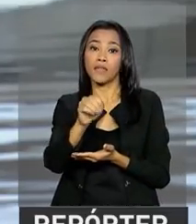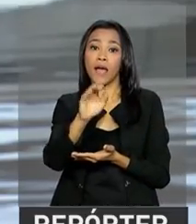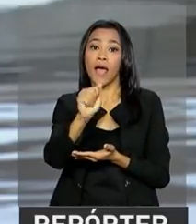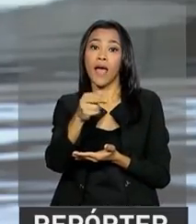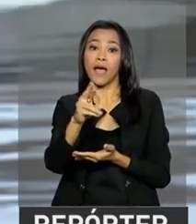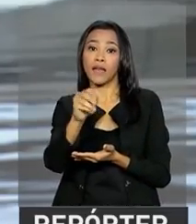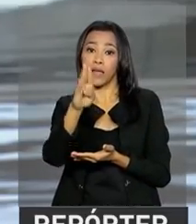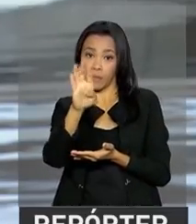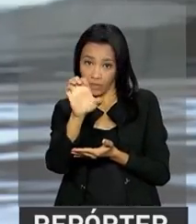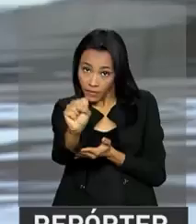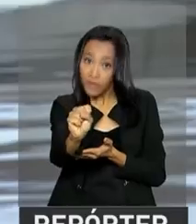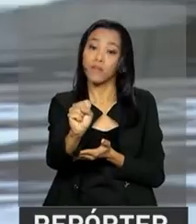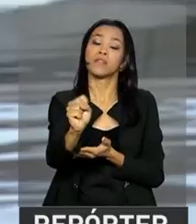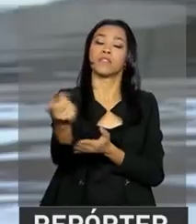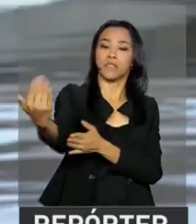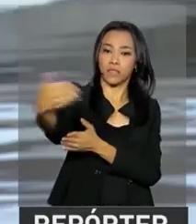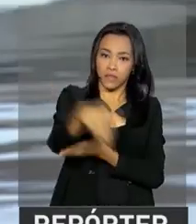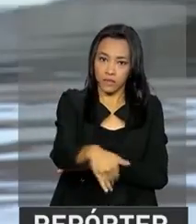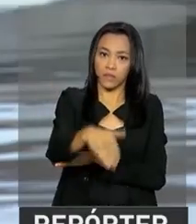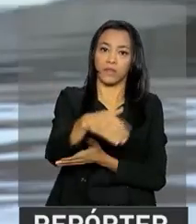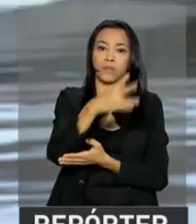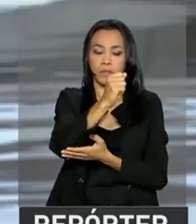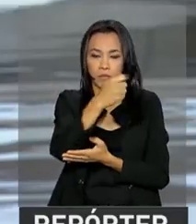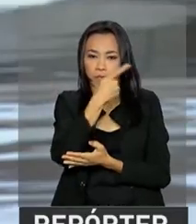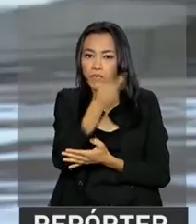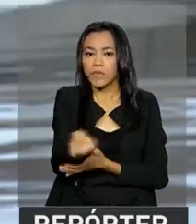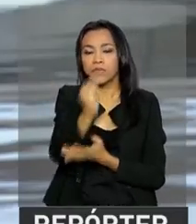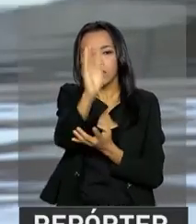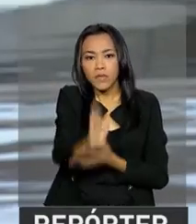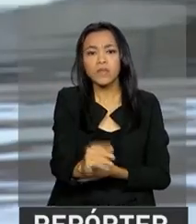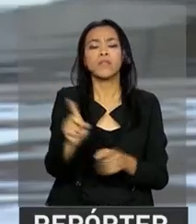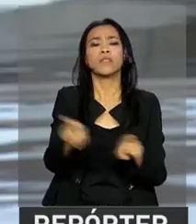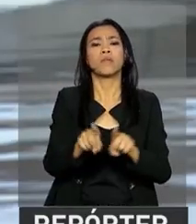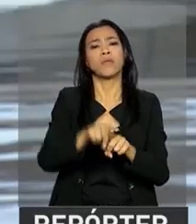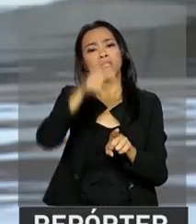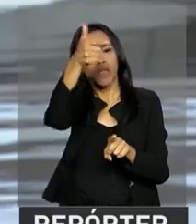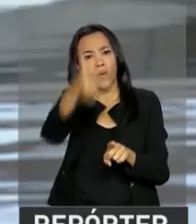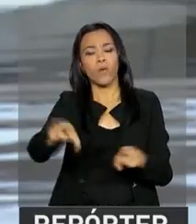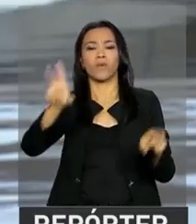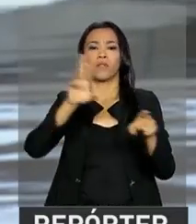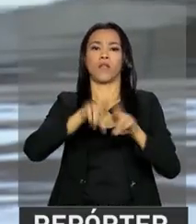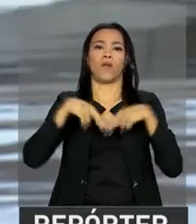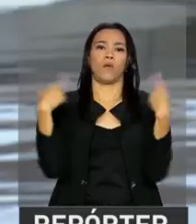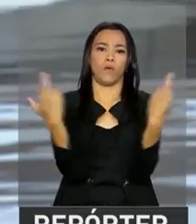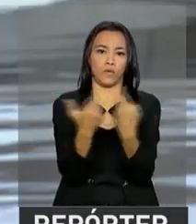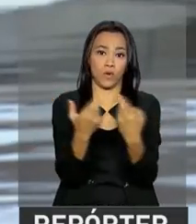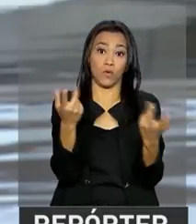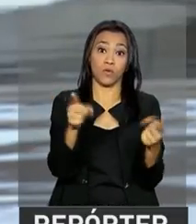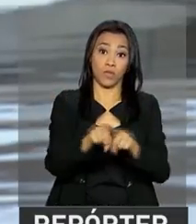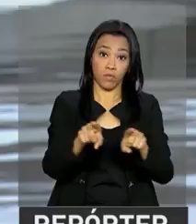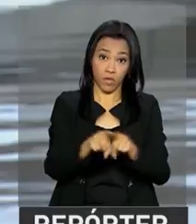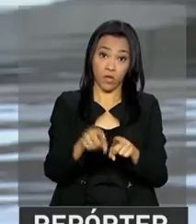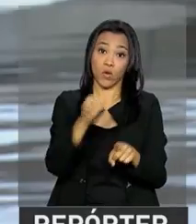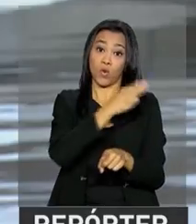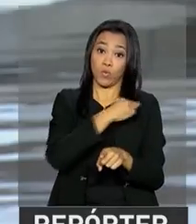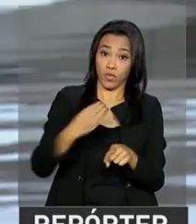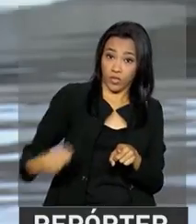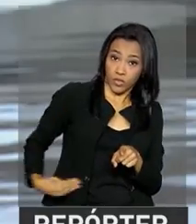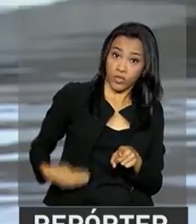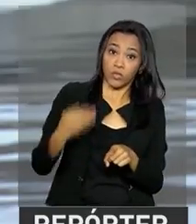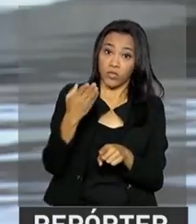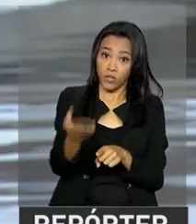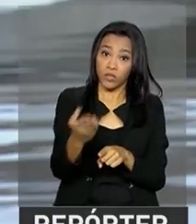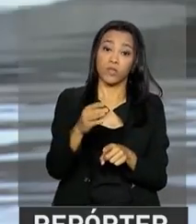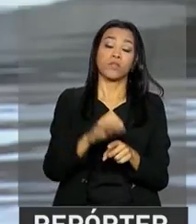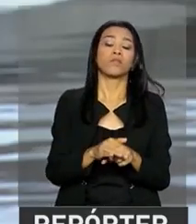Zed al naiman o presidente também tem reuniões na parte da tarde com o Ministro das relações exteriores Aluísio Nunes